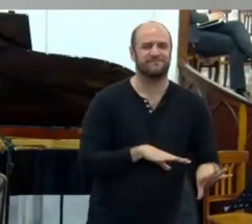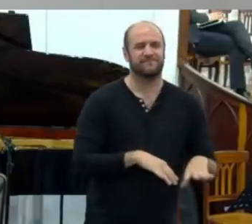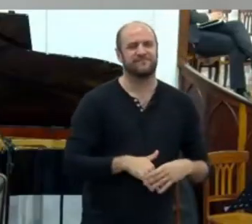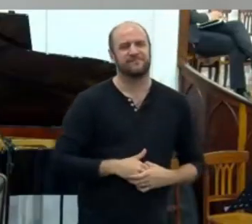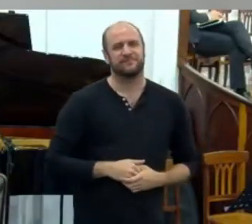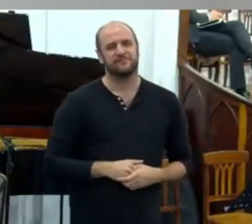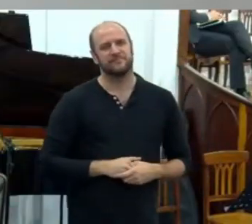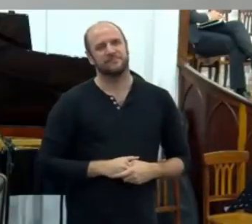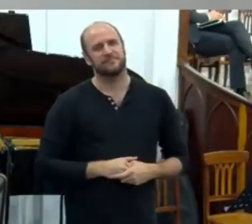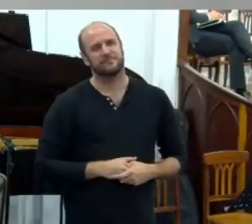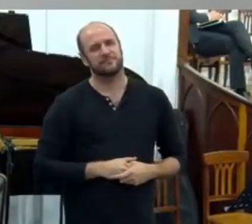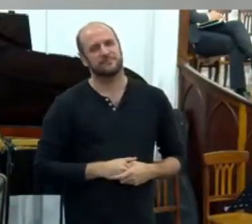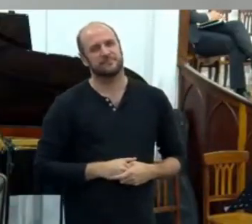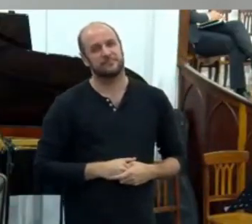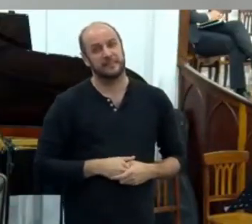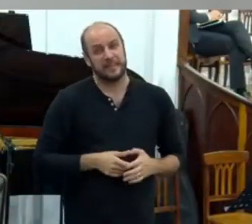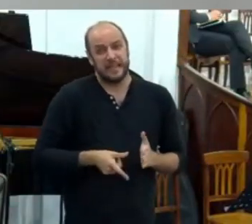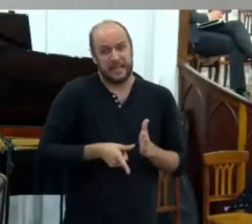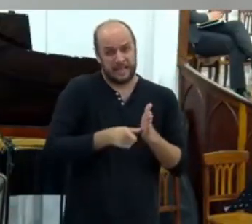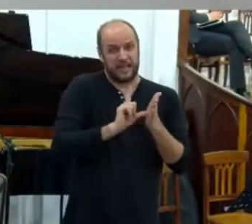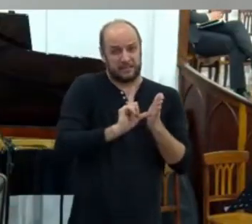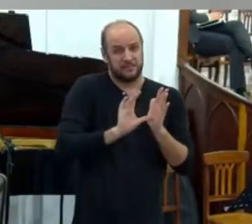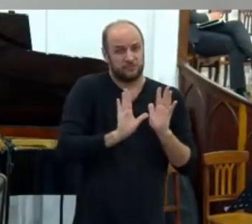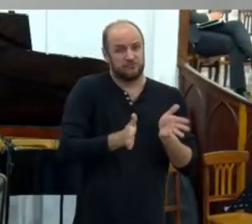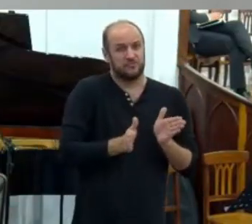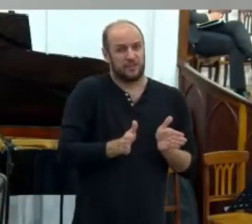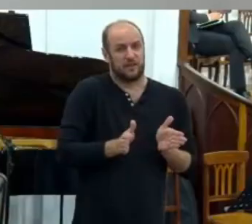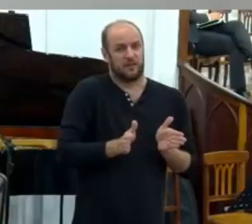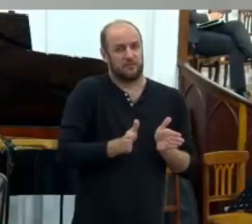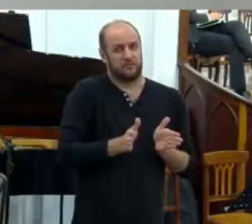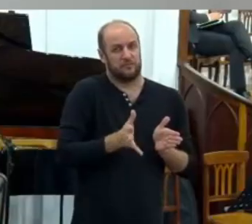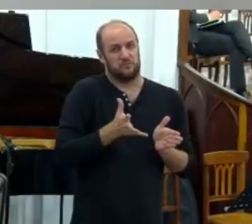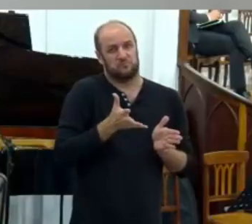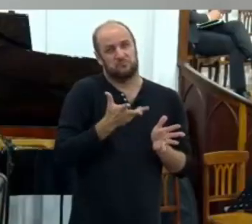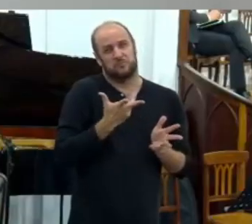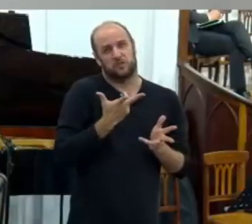E é antecipando uma possível objeção